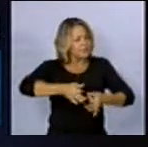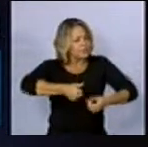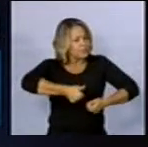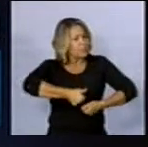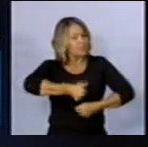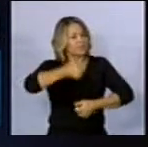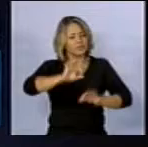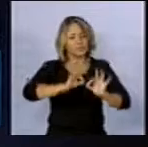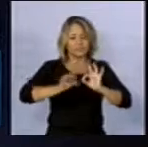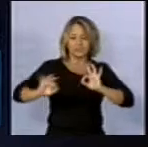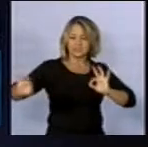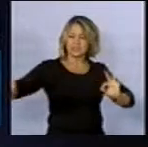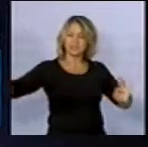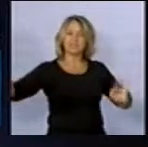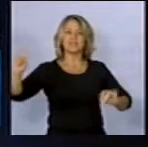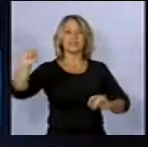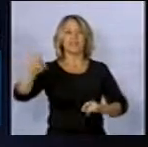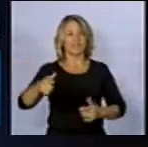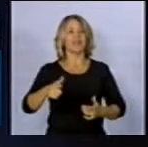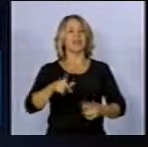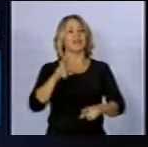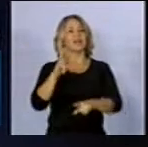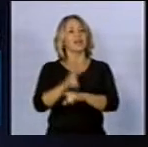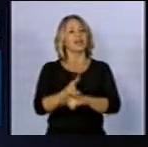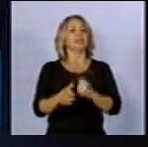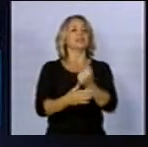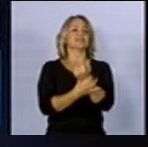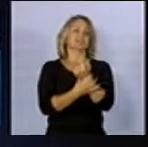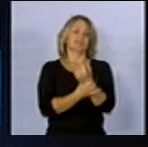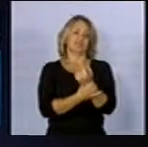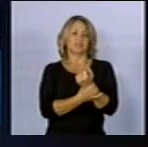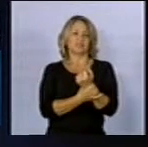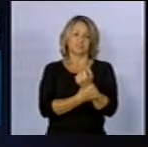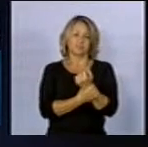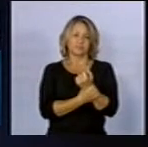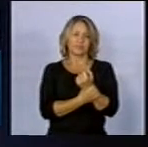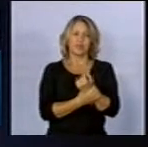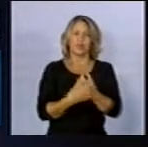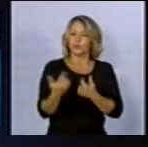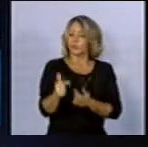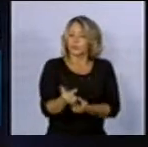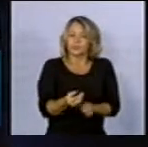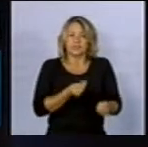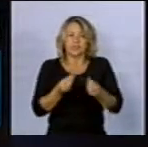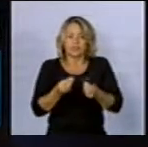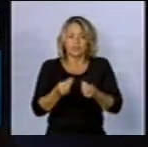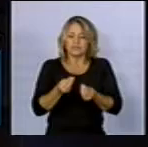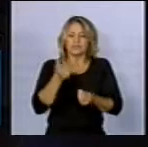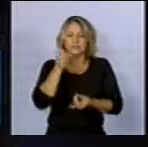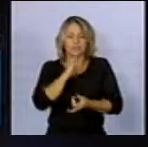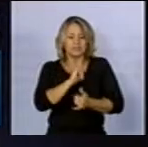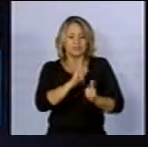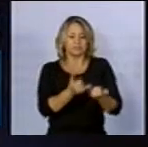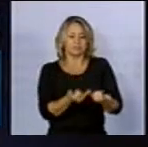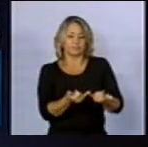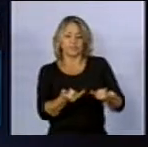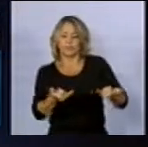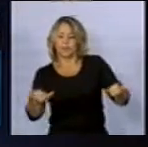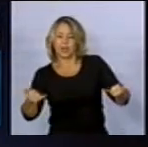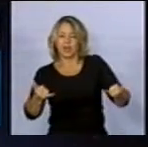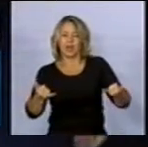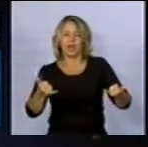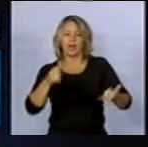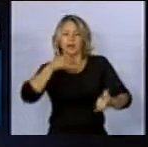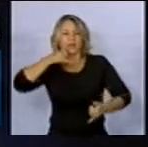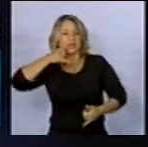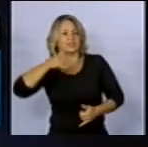focos de irradiação é a melhor segurança não existe como você canalizar uma irradiação não existe não